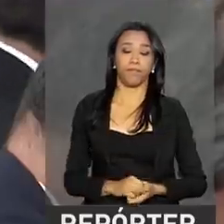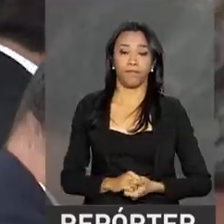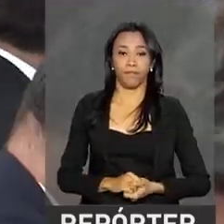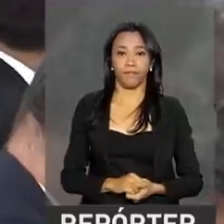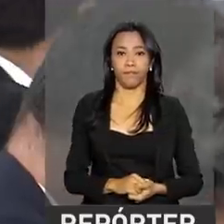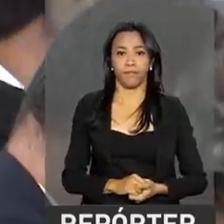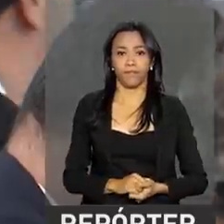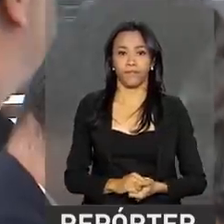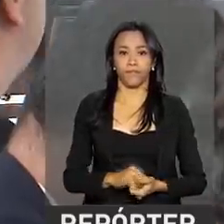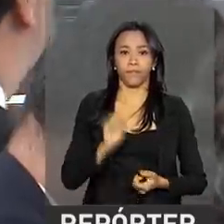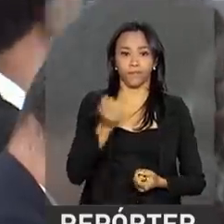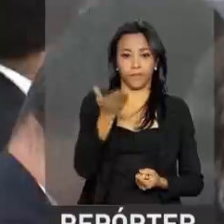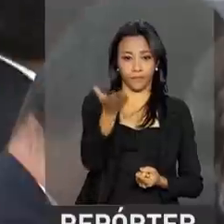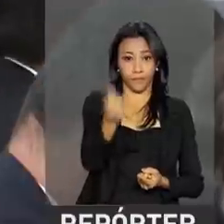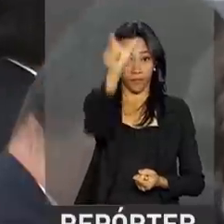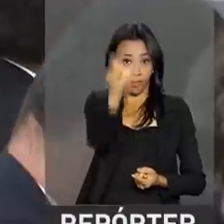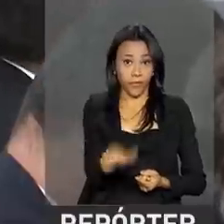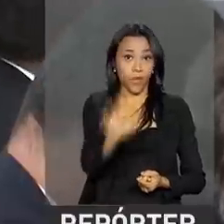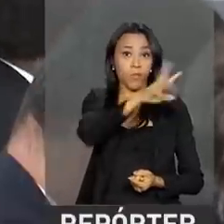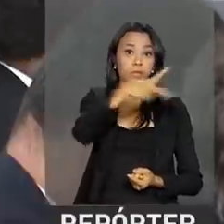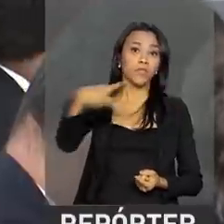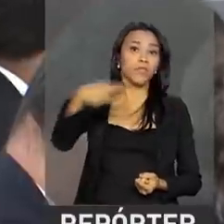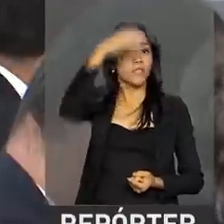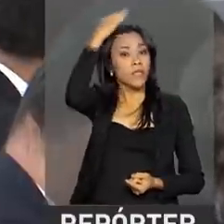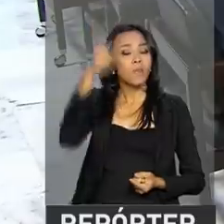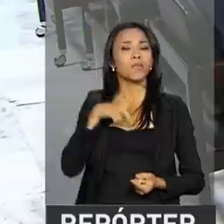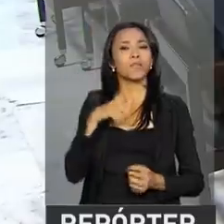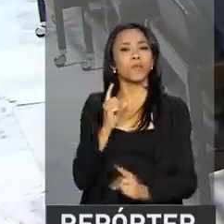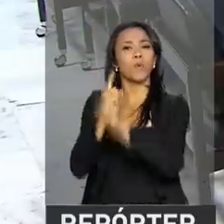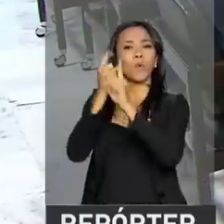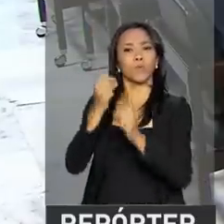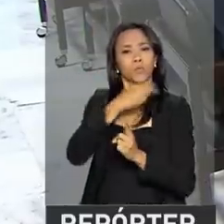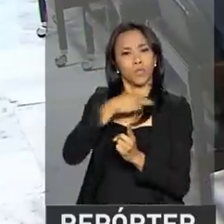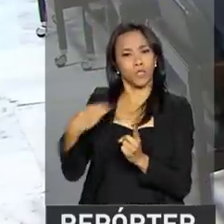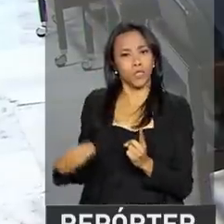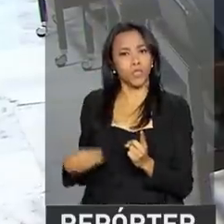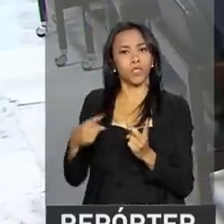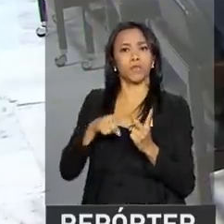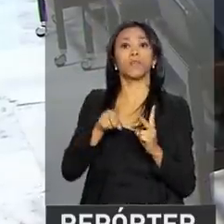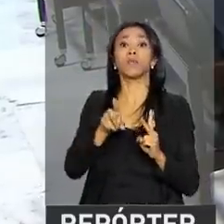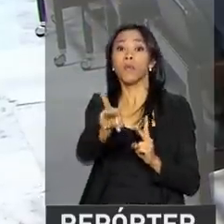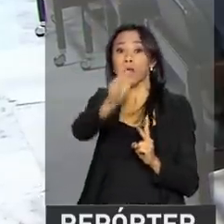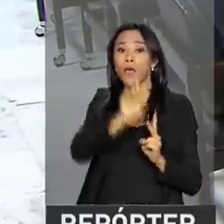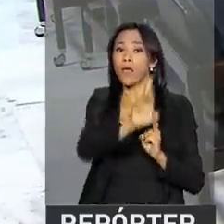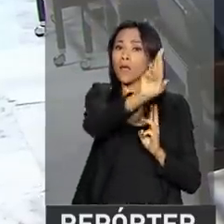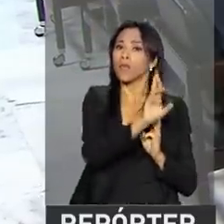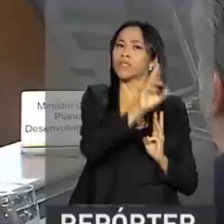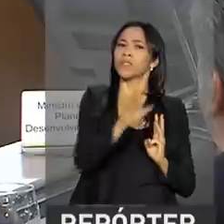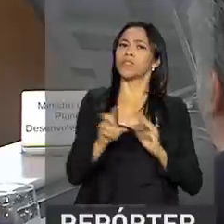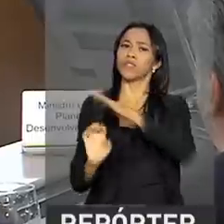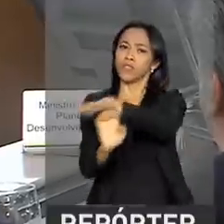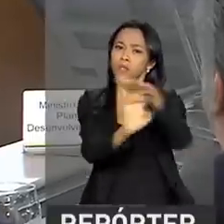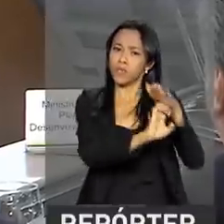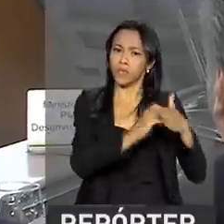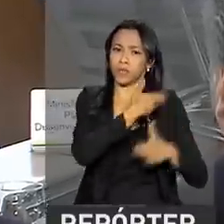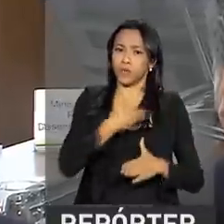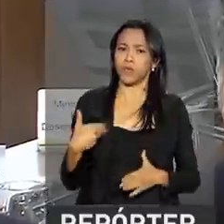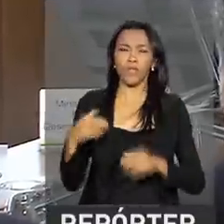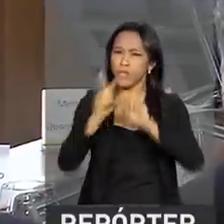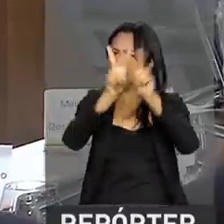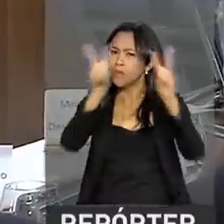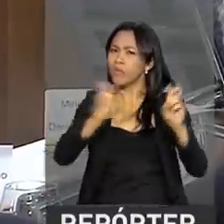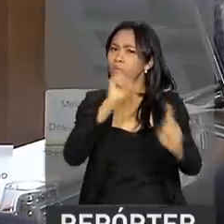o presidente michel temer se encontrou com ministros e também representantes de empresas públicas e um dos temas do encontro